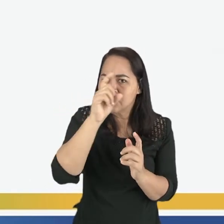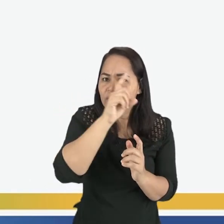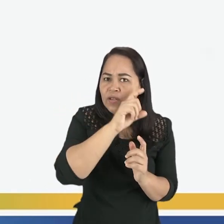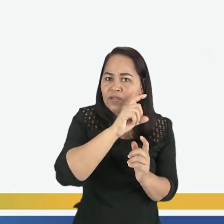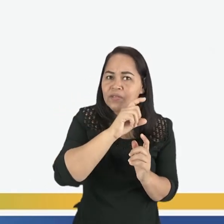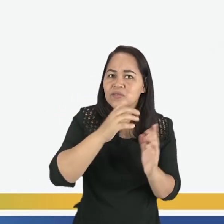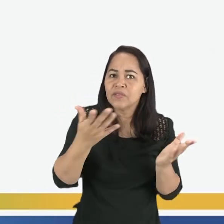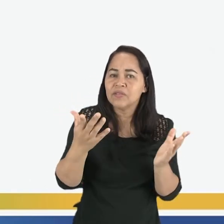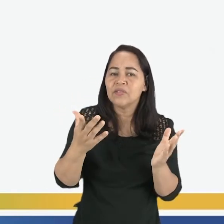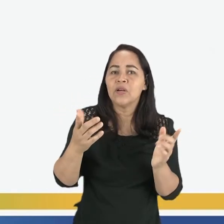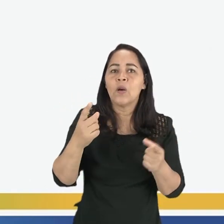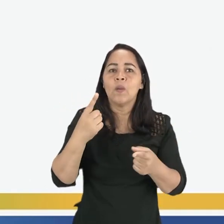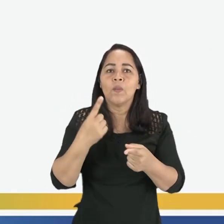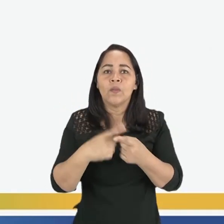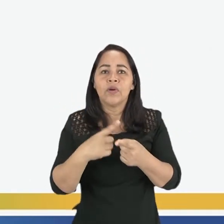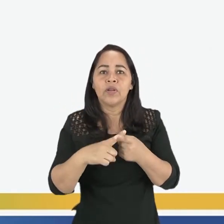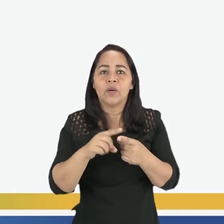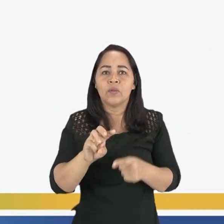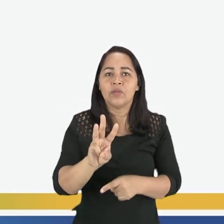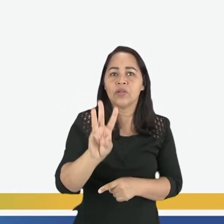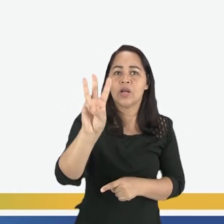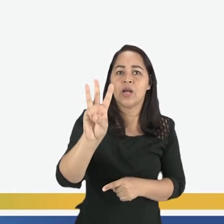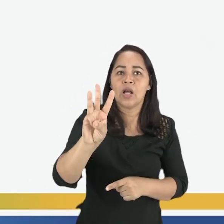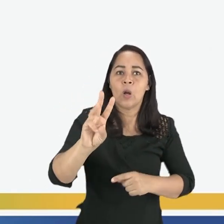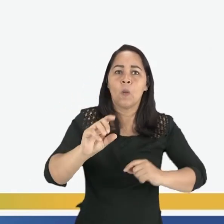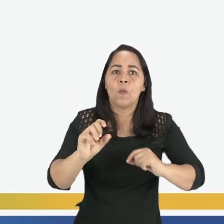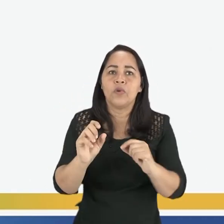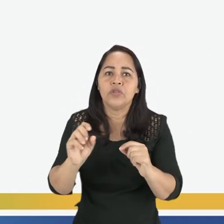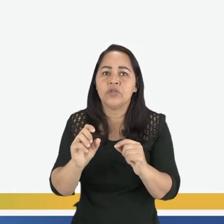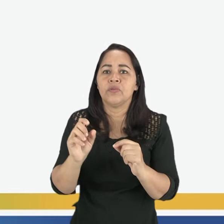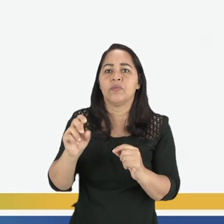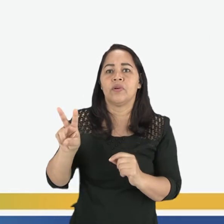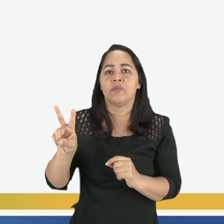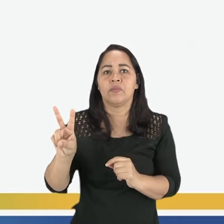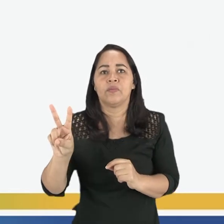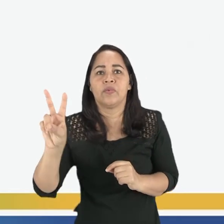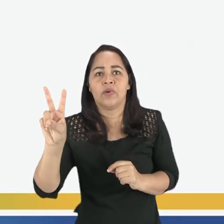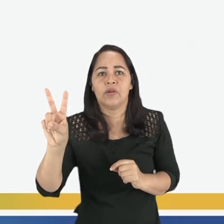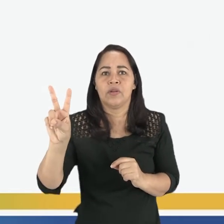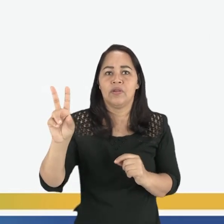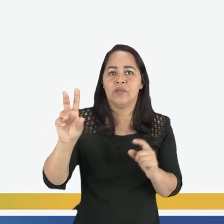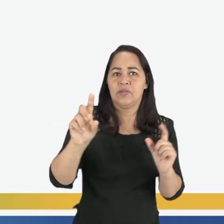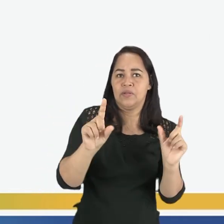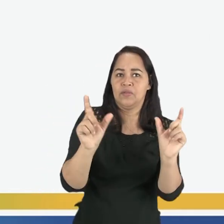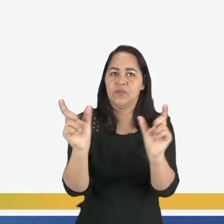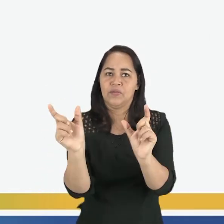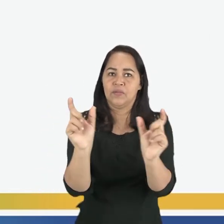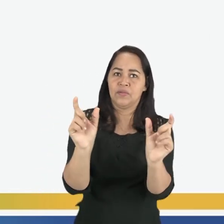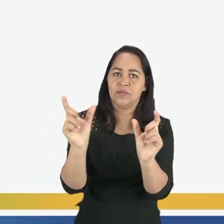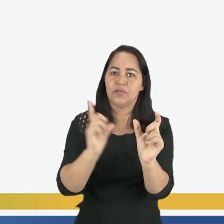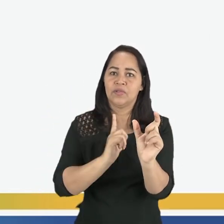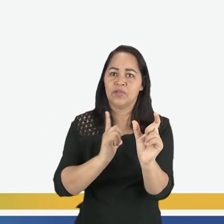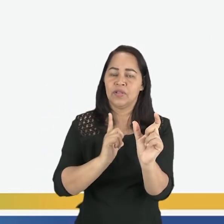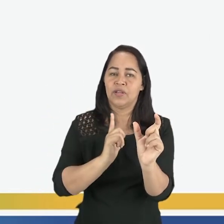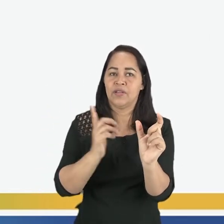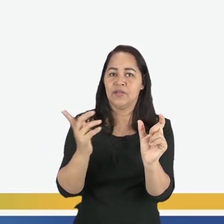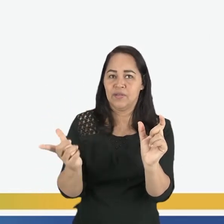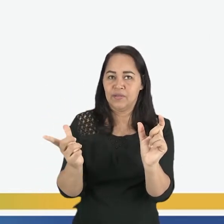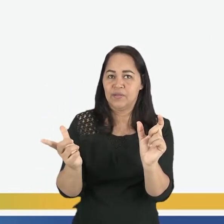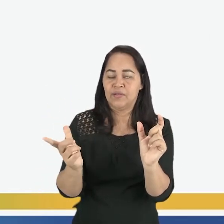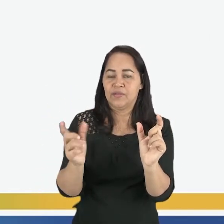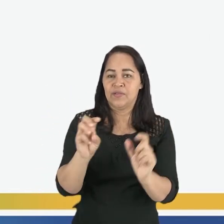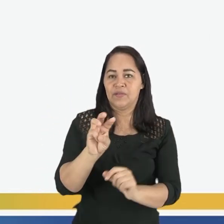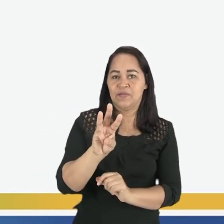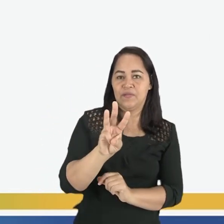Porque no nosso alfabeto o V e o W não tem o mesmo som. Pois é, o V e o W, né? Dependendo da situação, ele tem um som, o W tem um som de